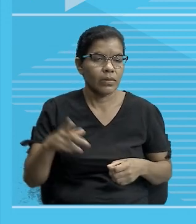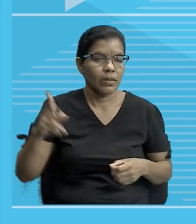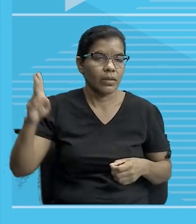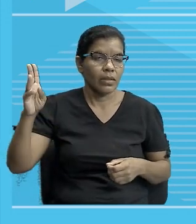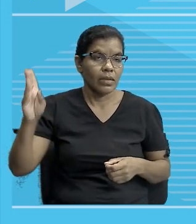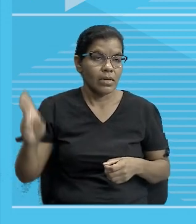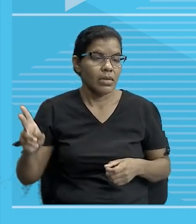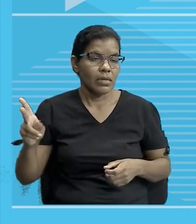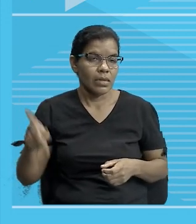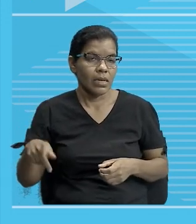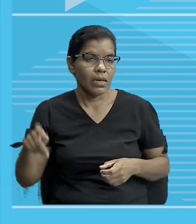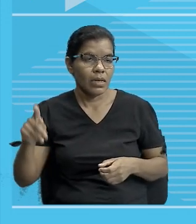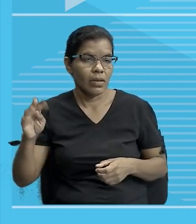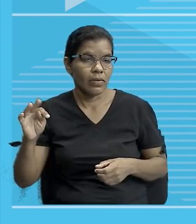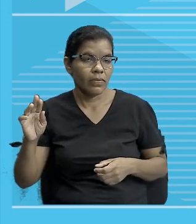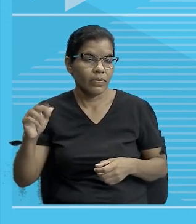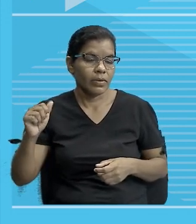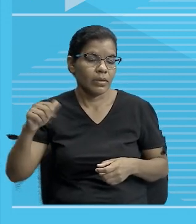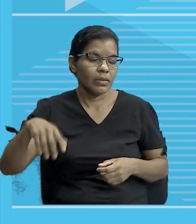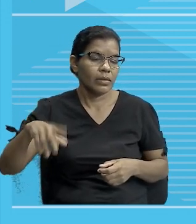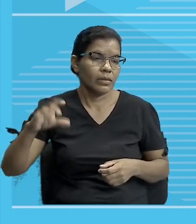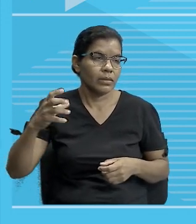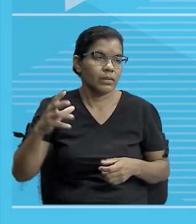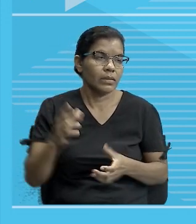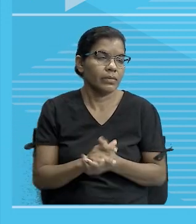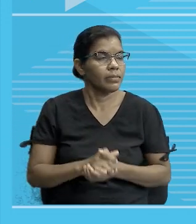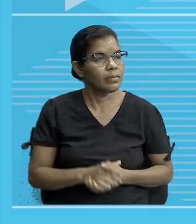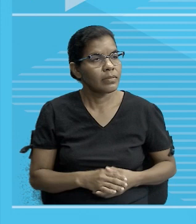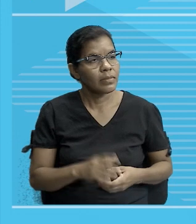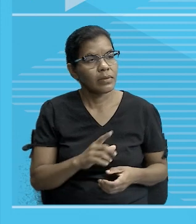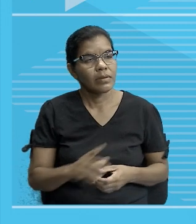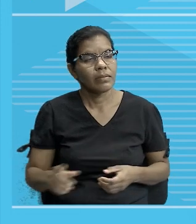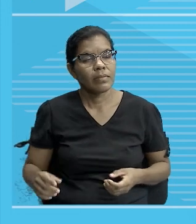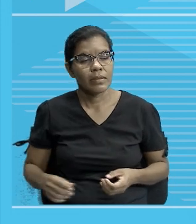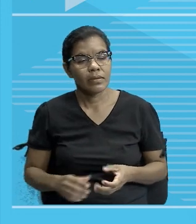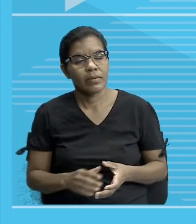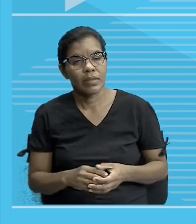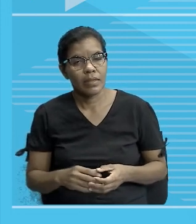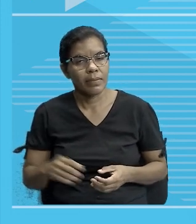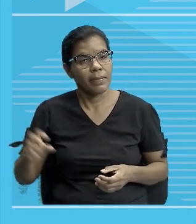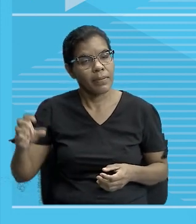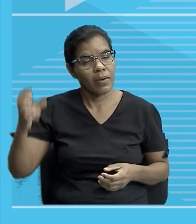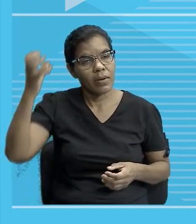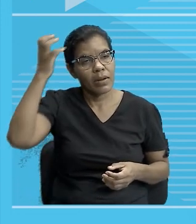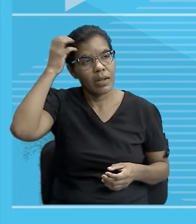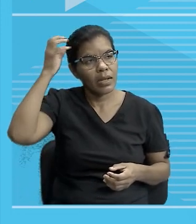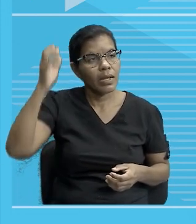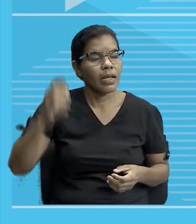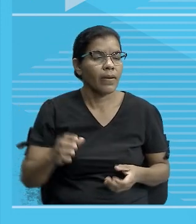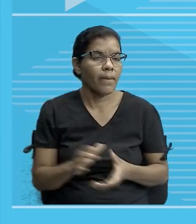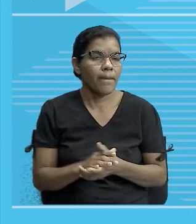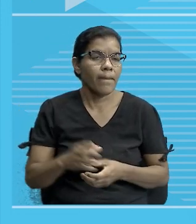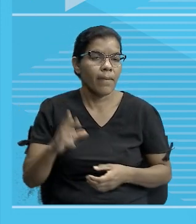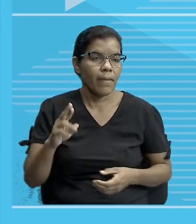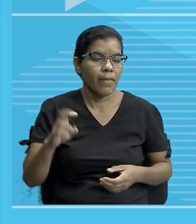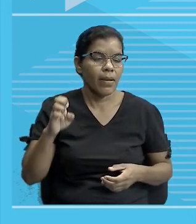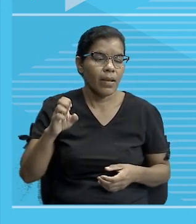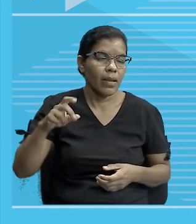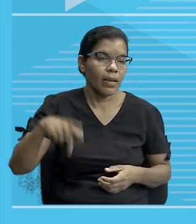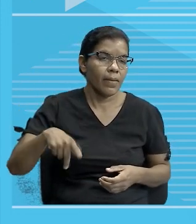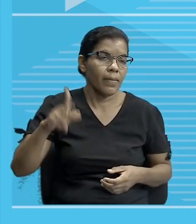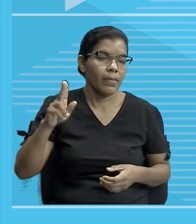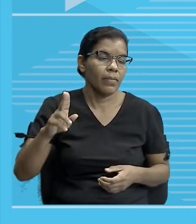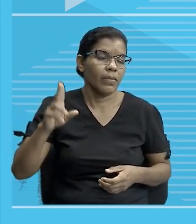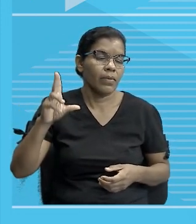É uma república. Não é mais governada por um rei. é uma república. Eu peguei a questão e lá não